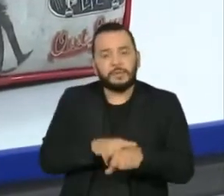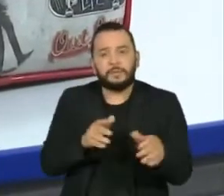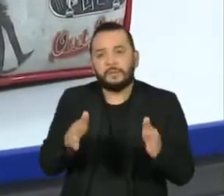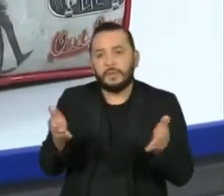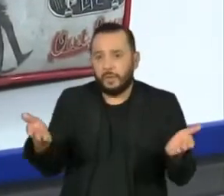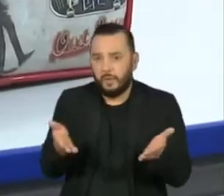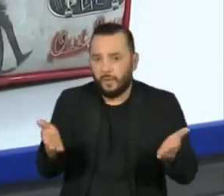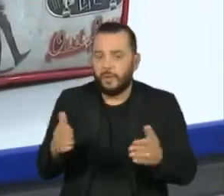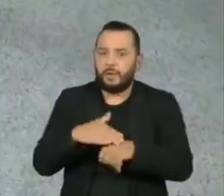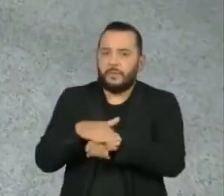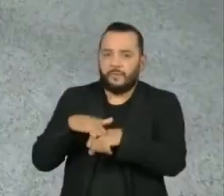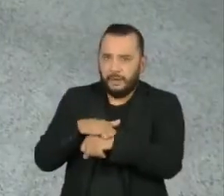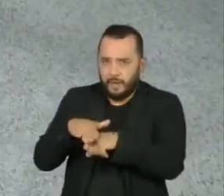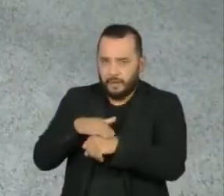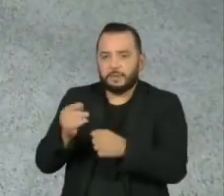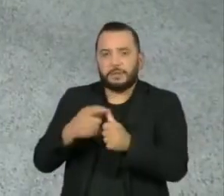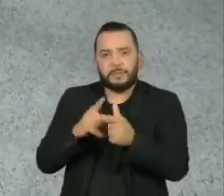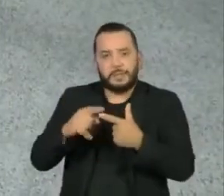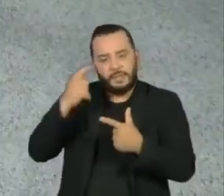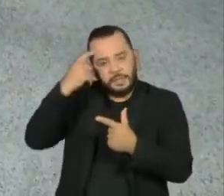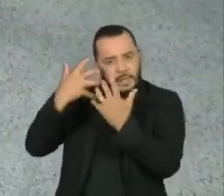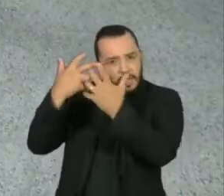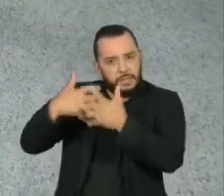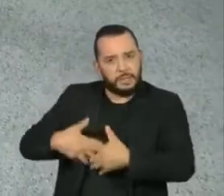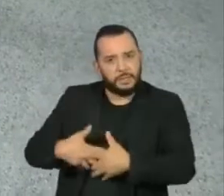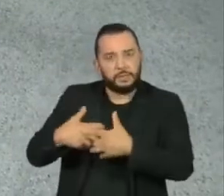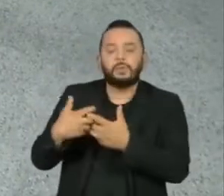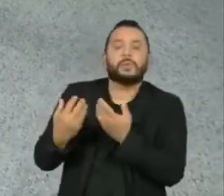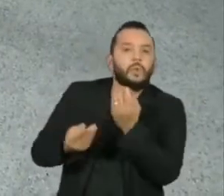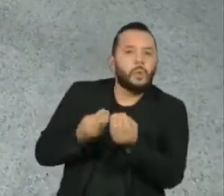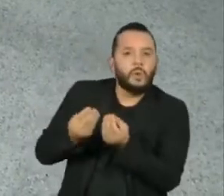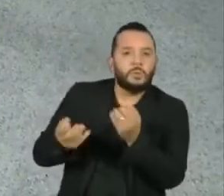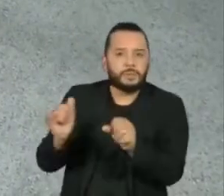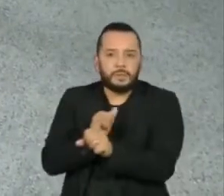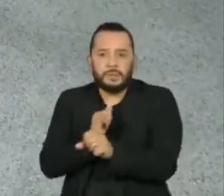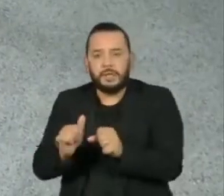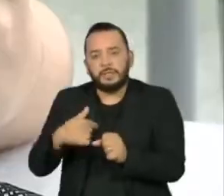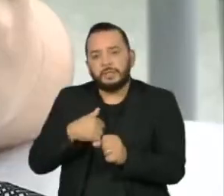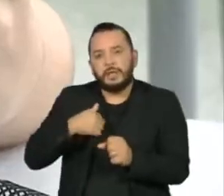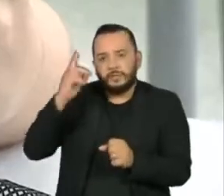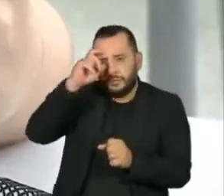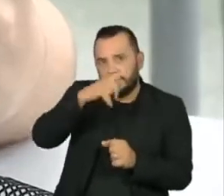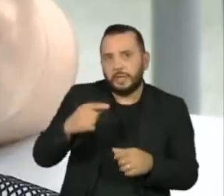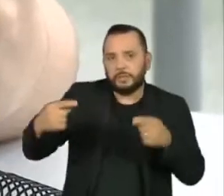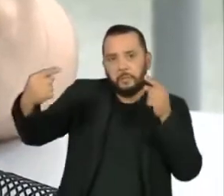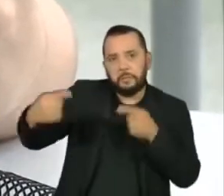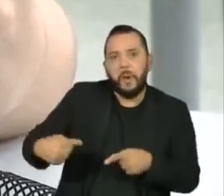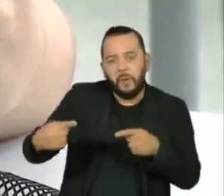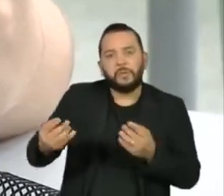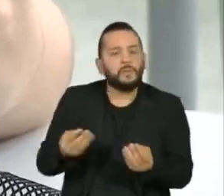na conversa, em pensando junto em estratégias para lidar com aquelas dificuldades. Então, as